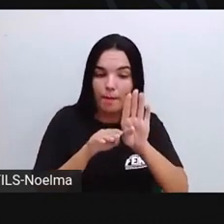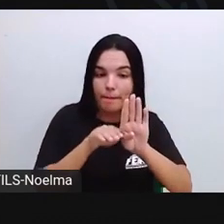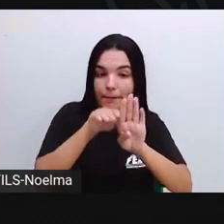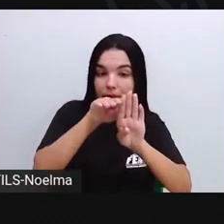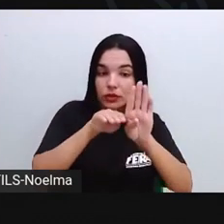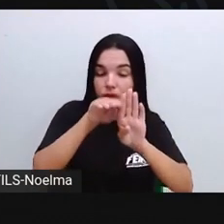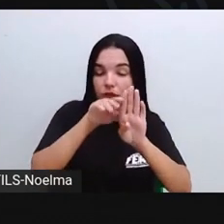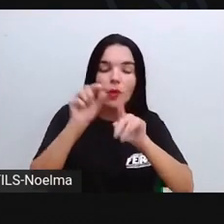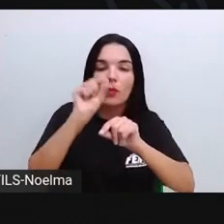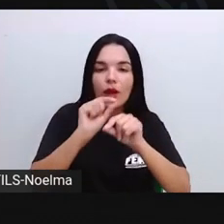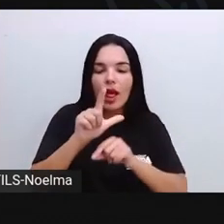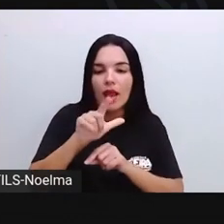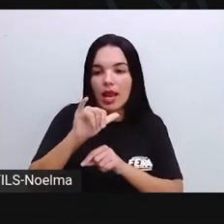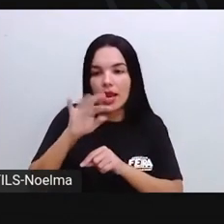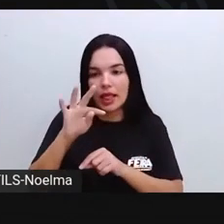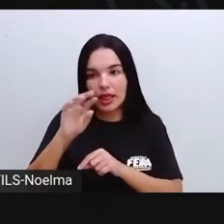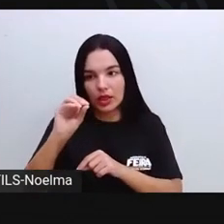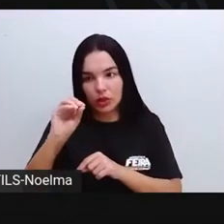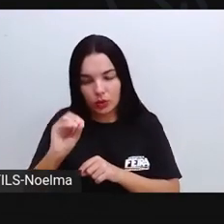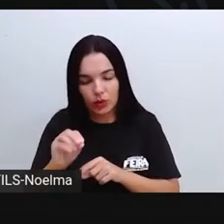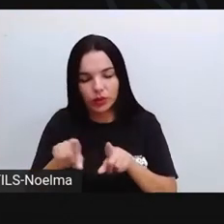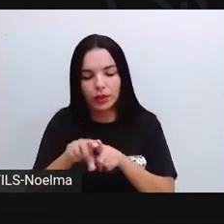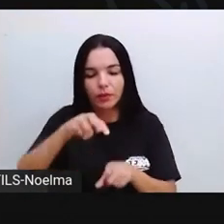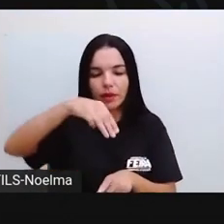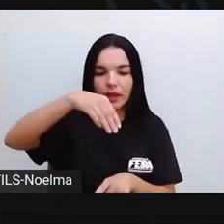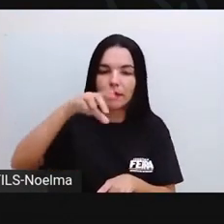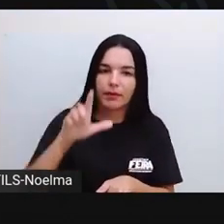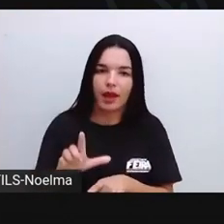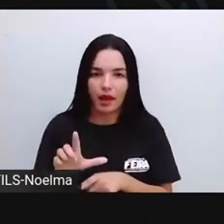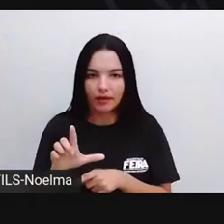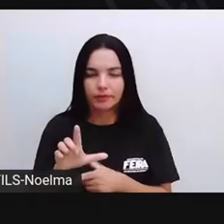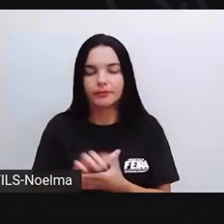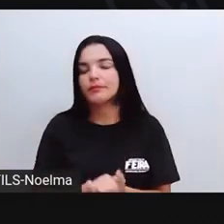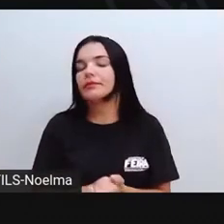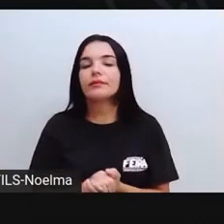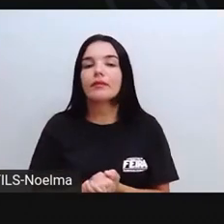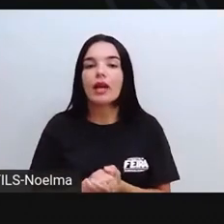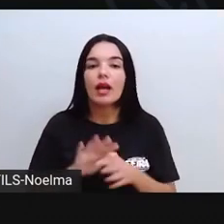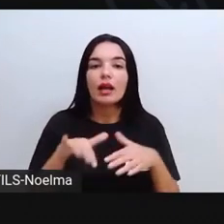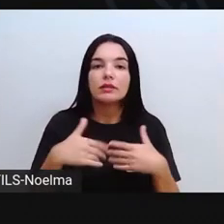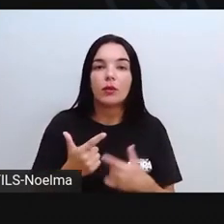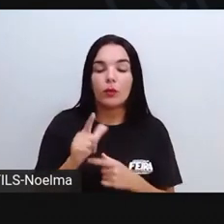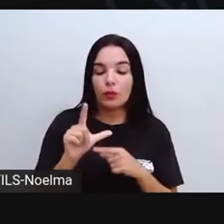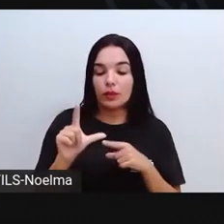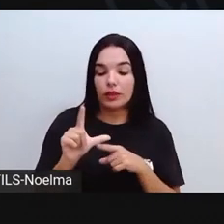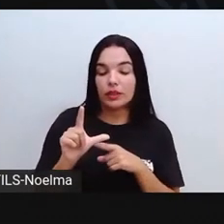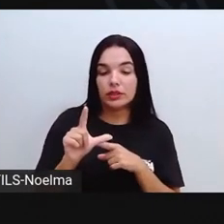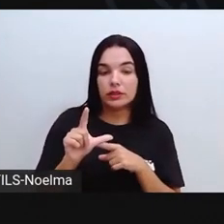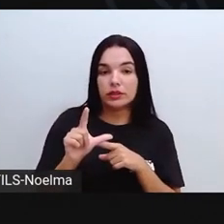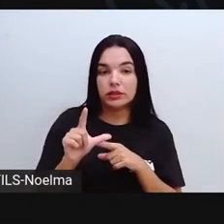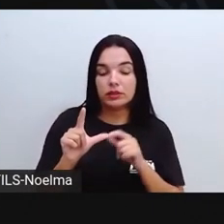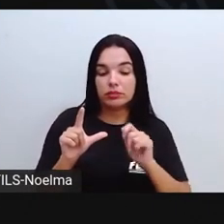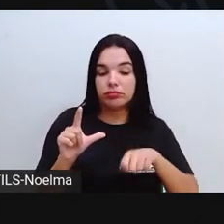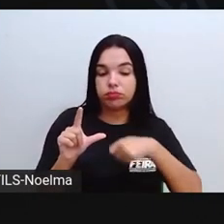é o litro e o mililitro, né? O litro, ele representa a